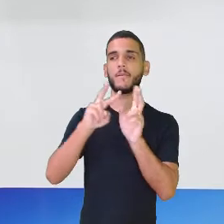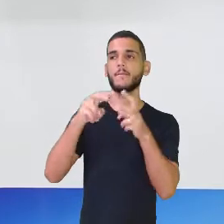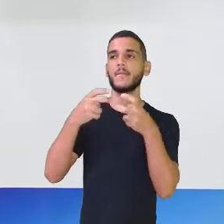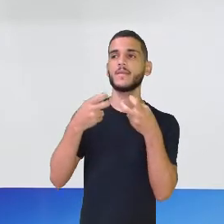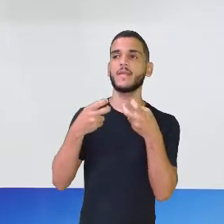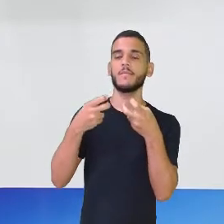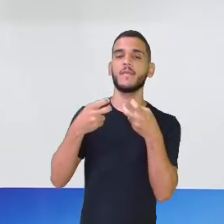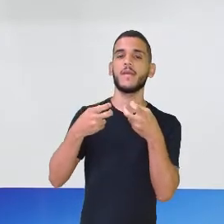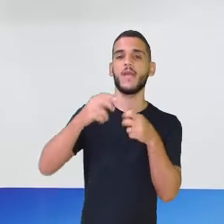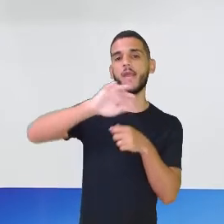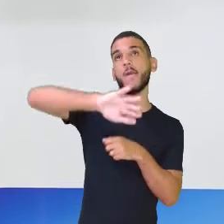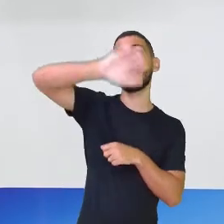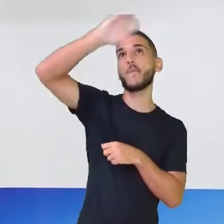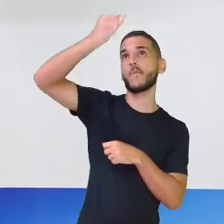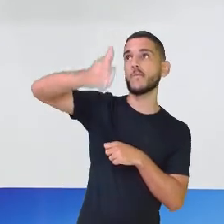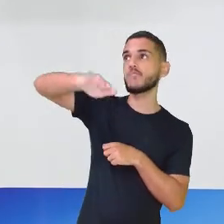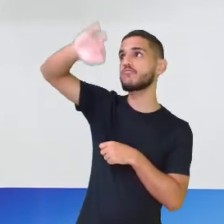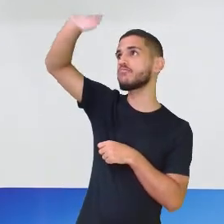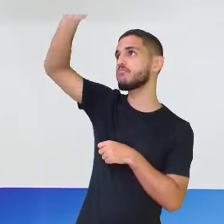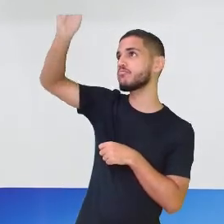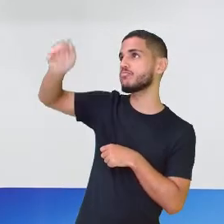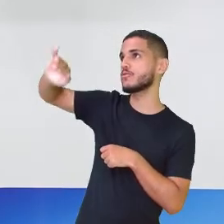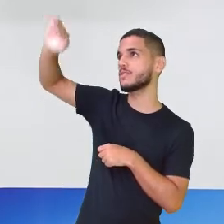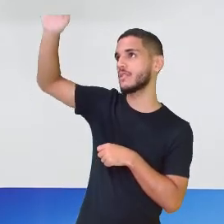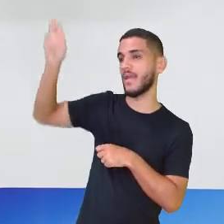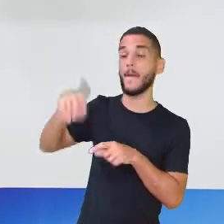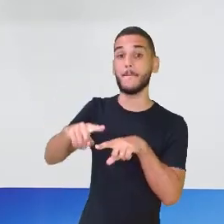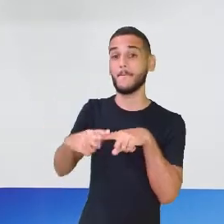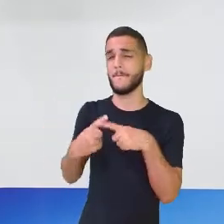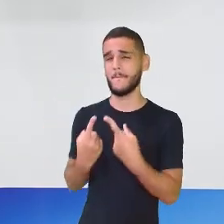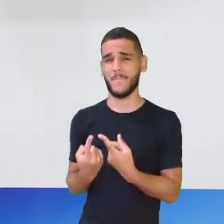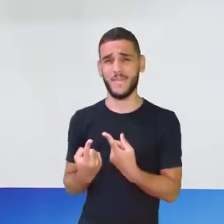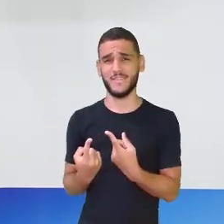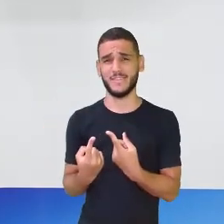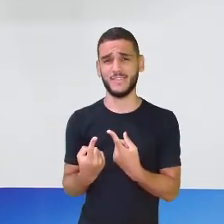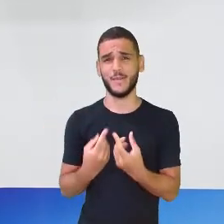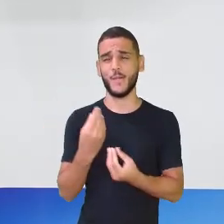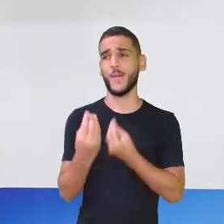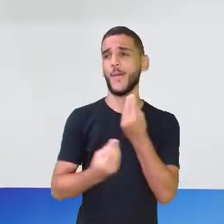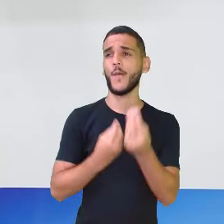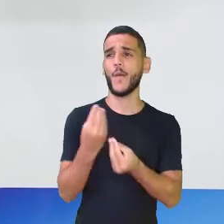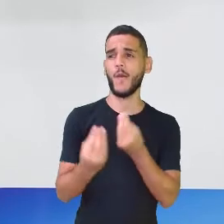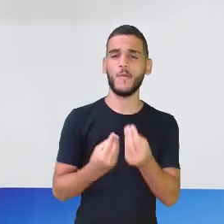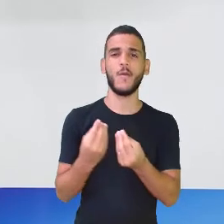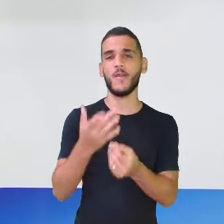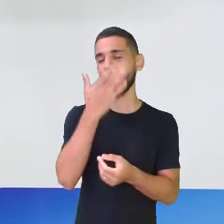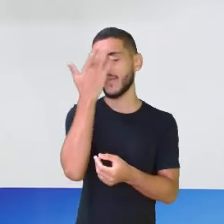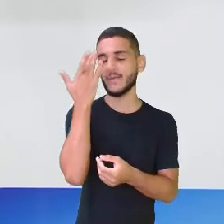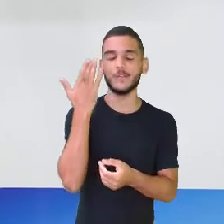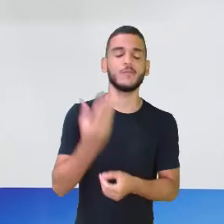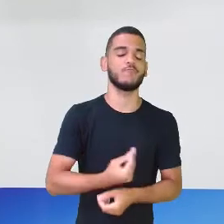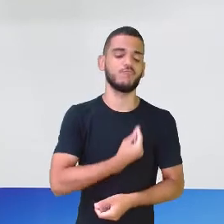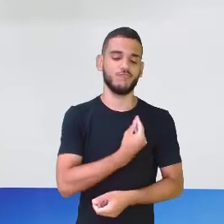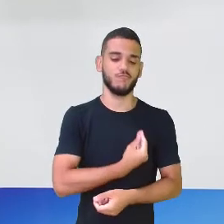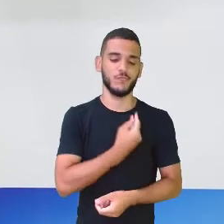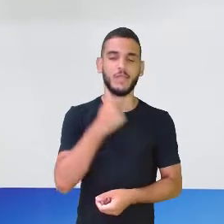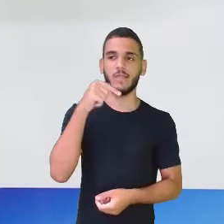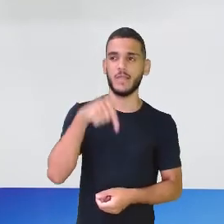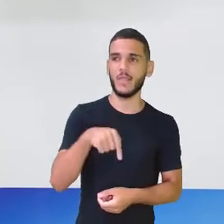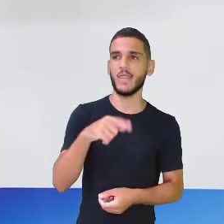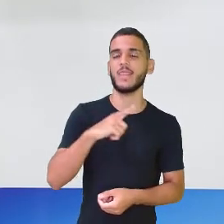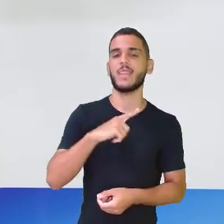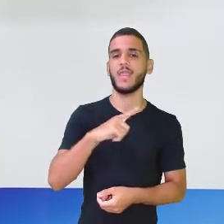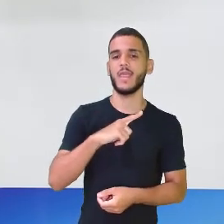mas como chegando na cidade, transformando, aumentando a quantidade de pessoas que moravam lá, aumentando a